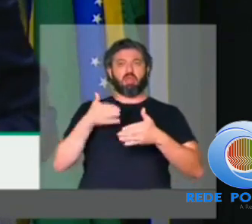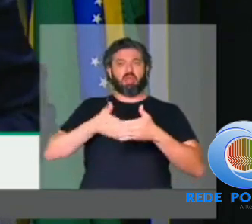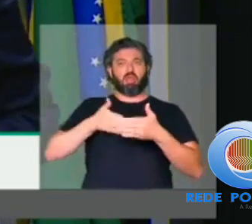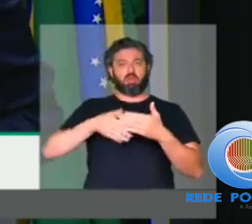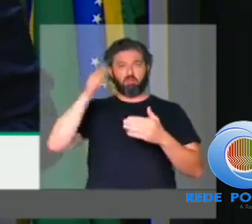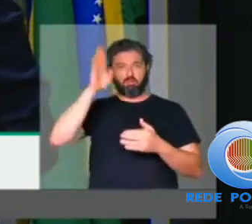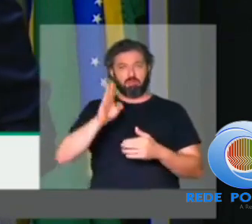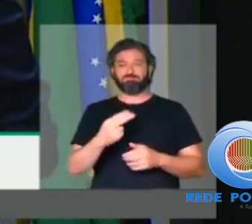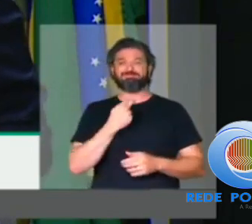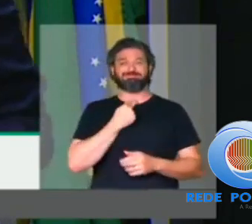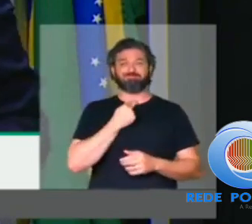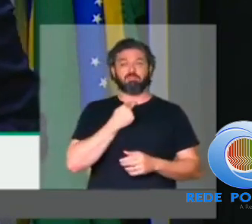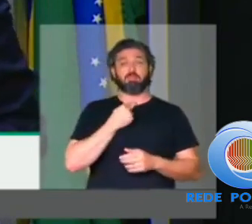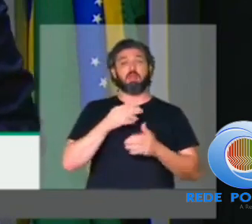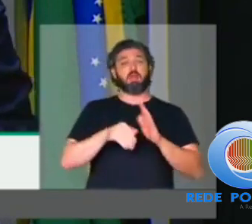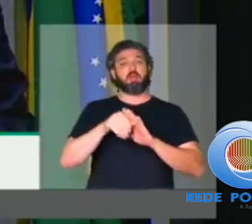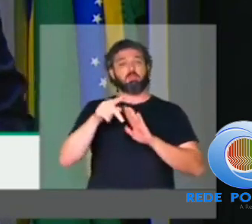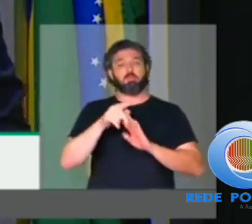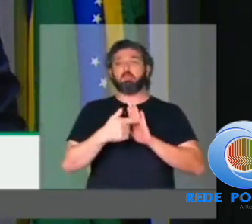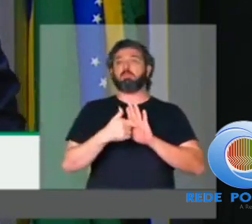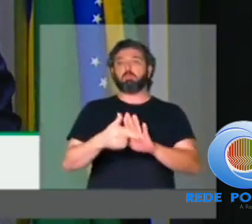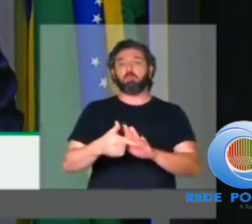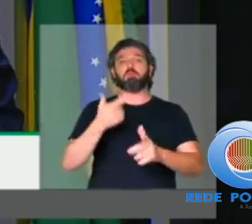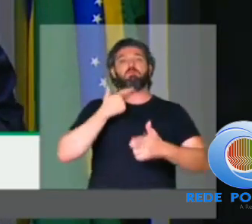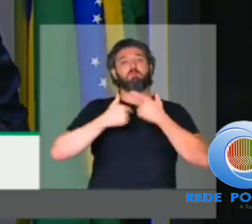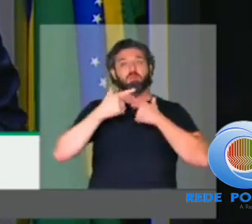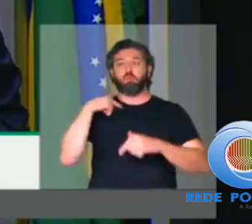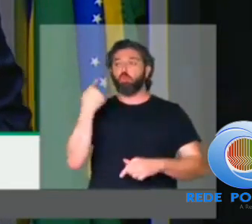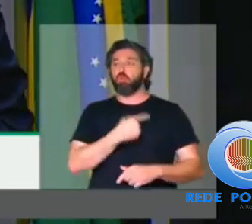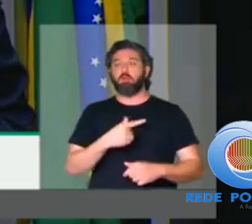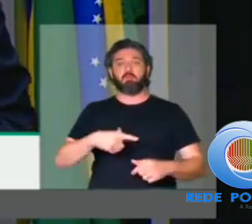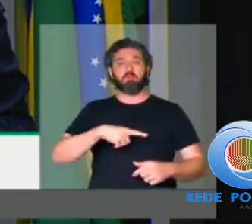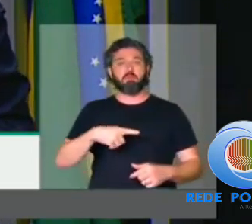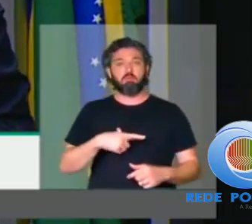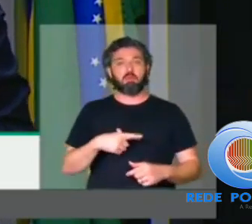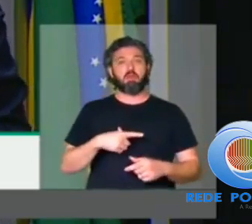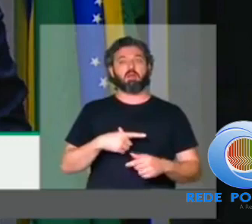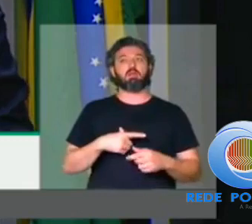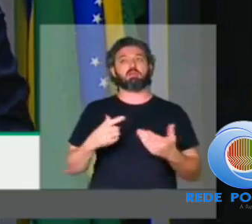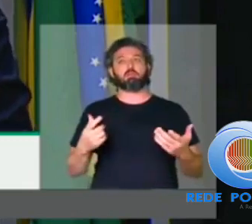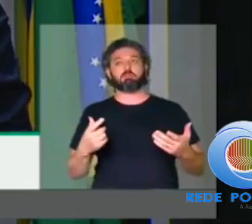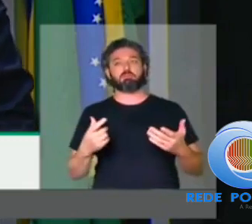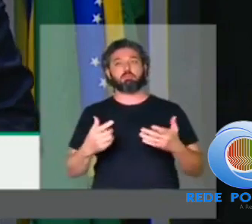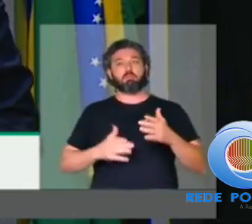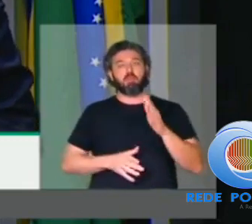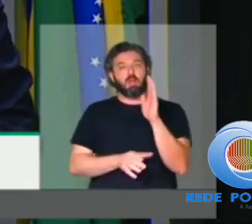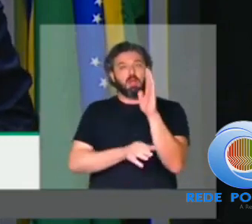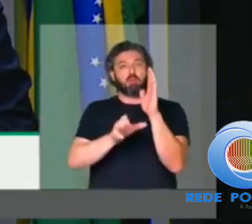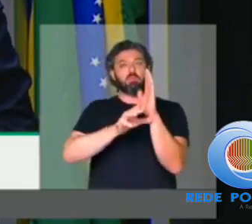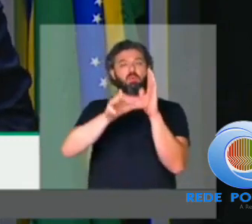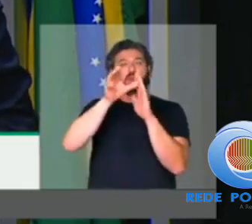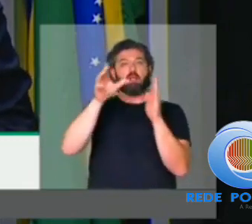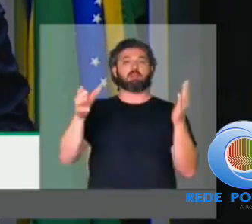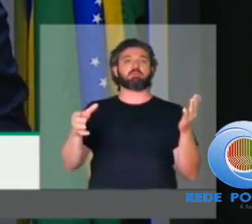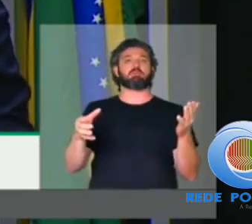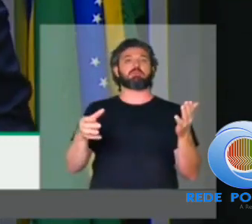travar o país. Essa MP ela traduz a vontade que nós temos de ver a